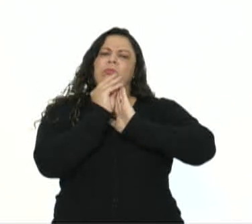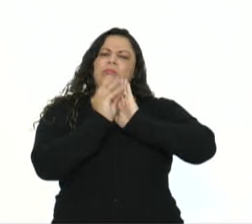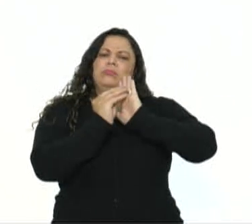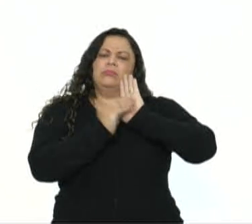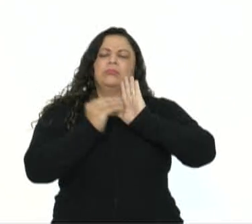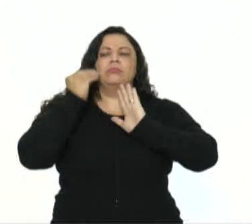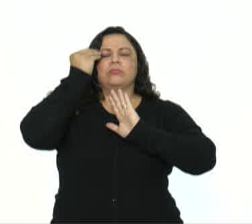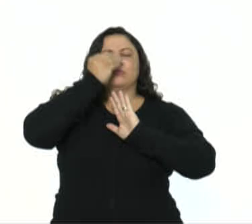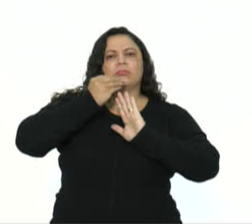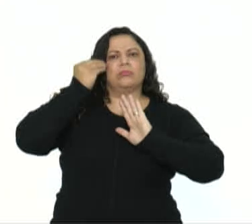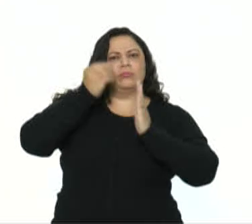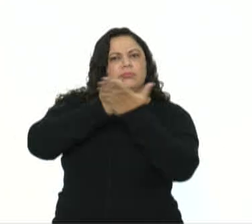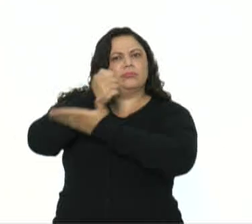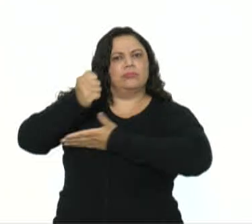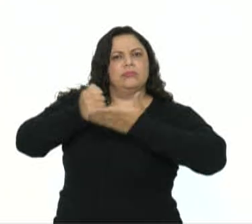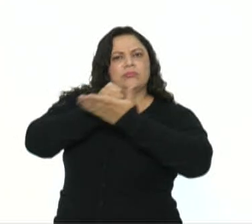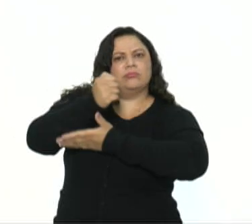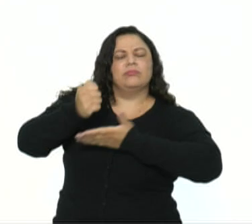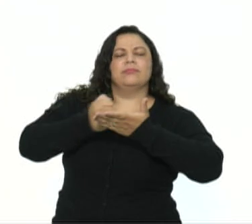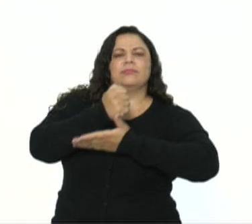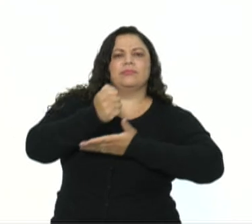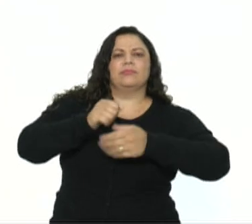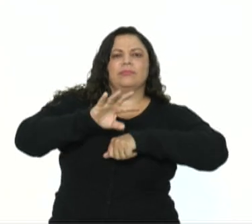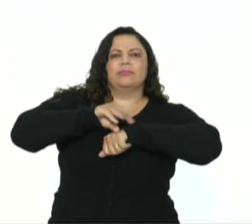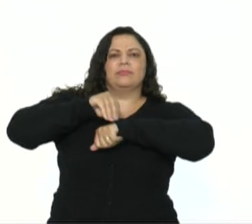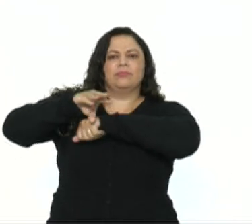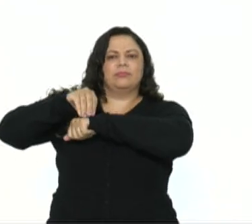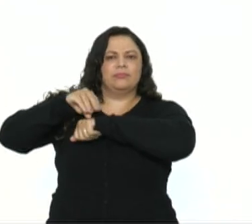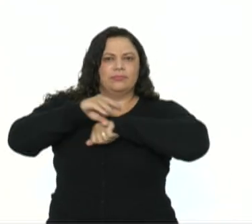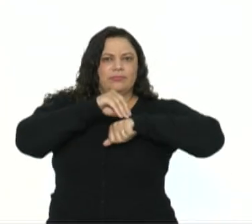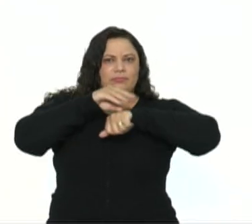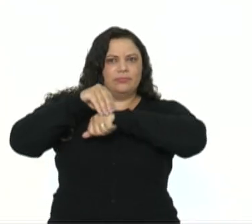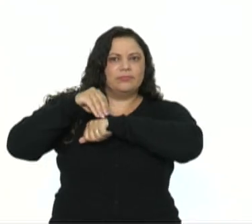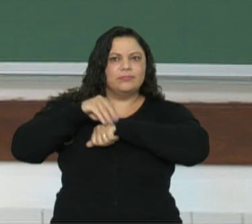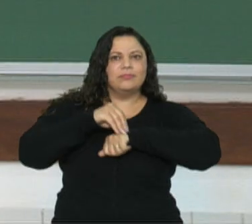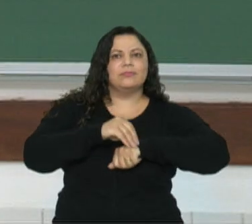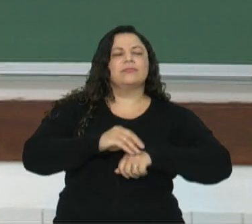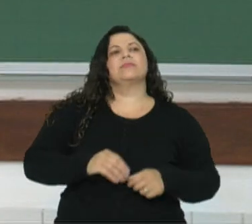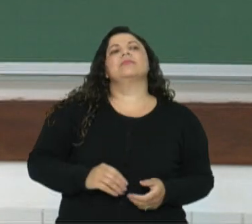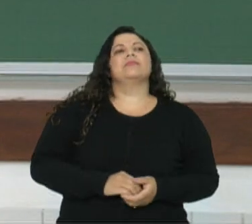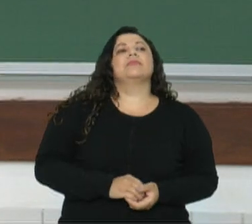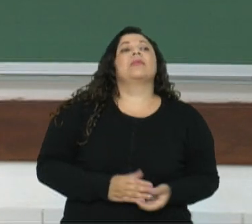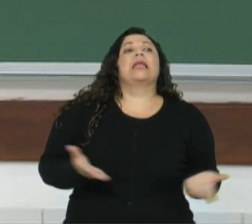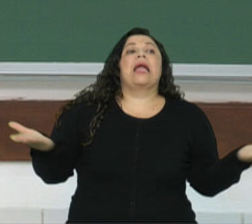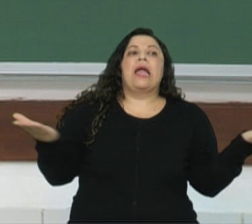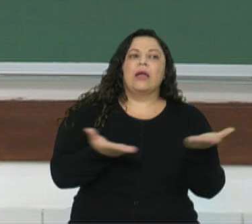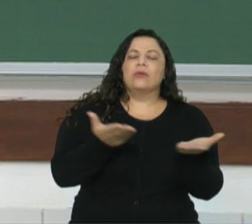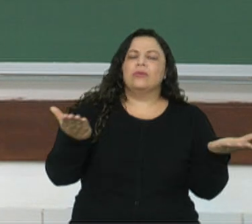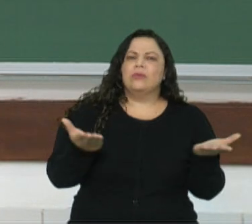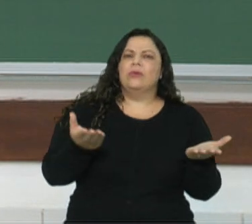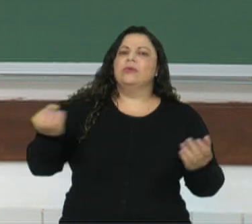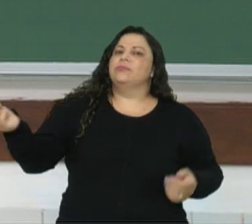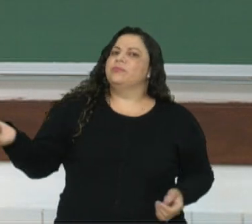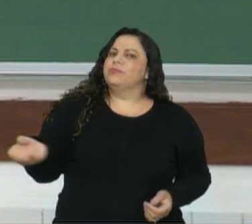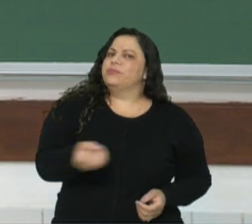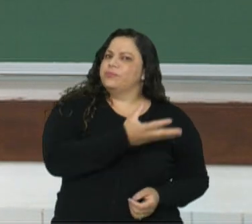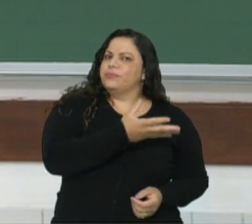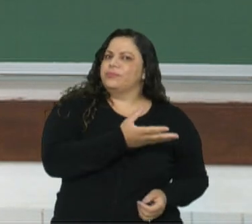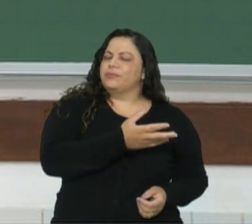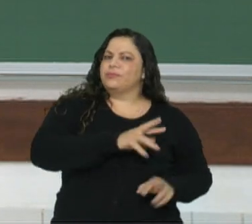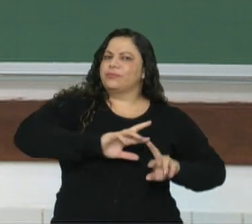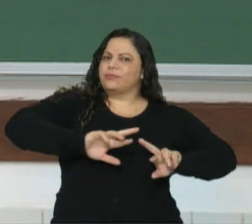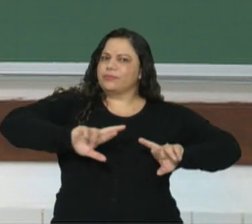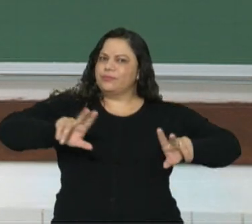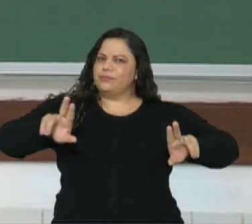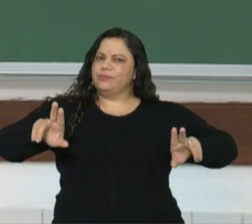como base do conhecimento. Agora a gente vai entrar num novo aspecto do